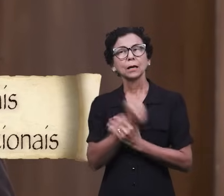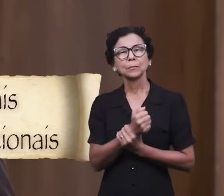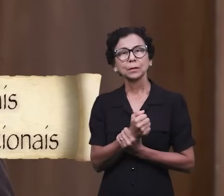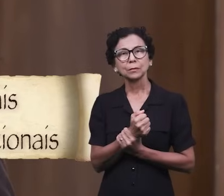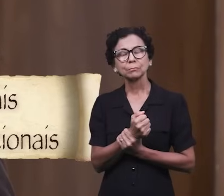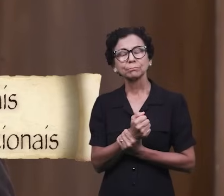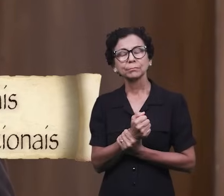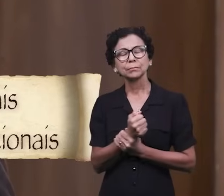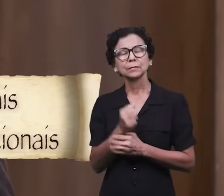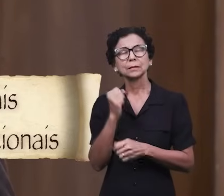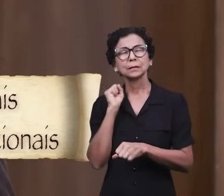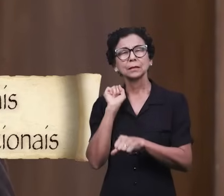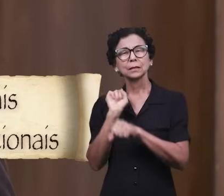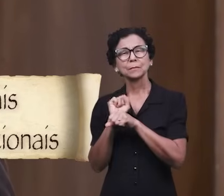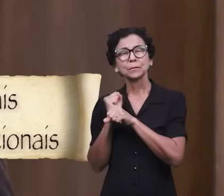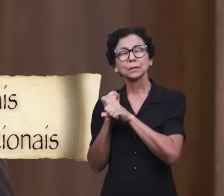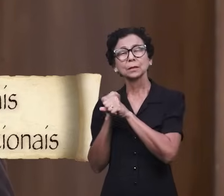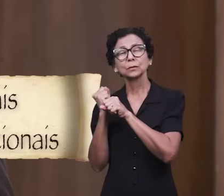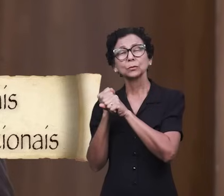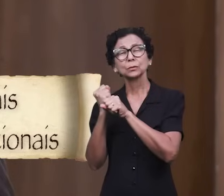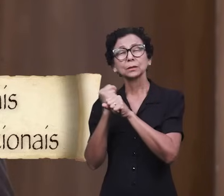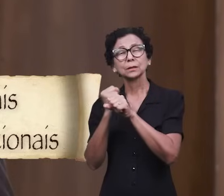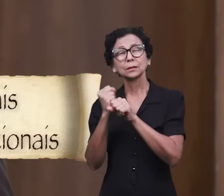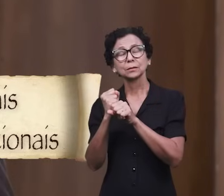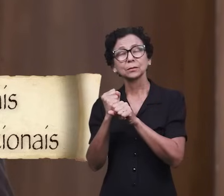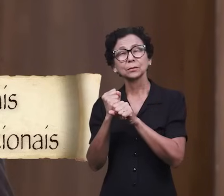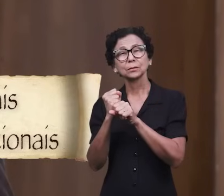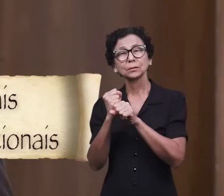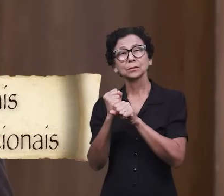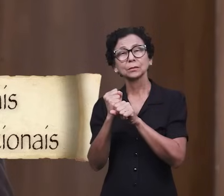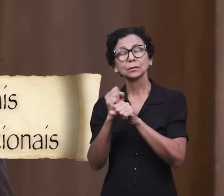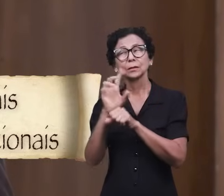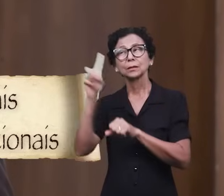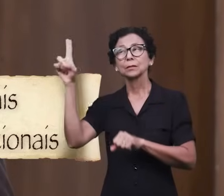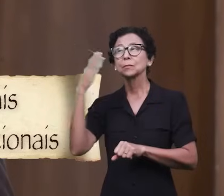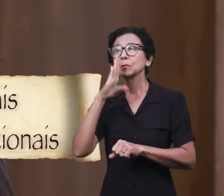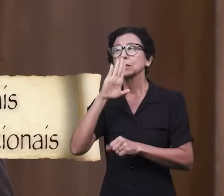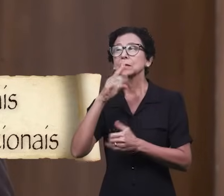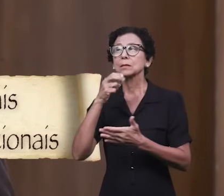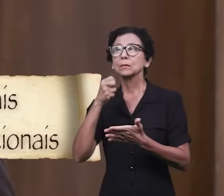promessa se cumprir e, de repente,